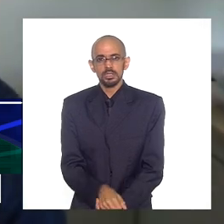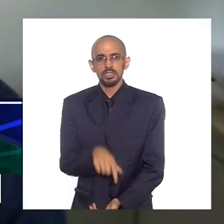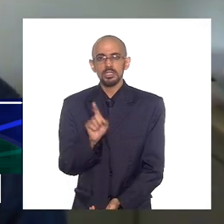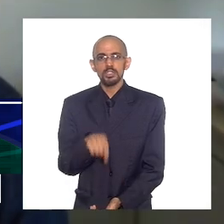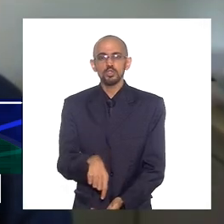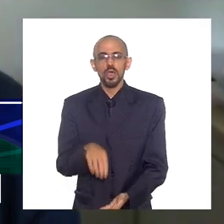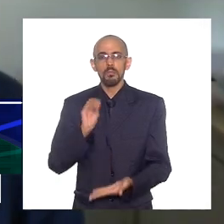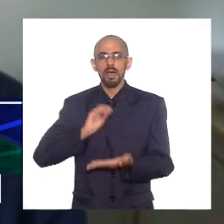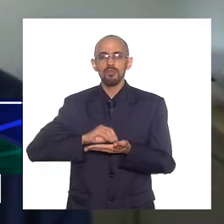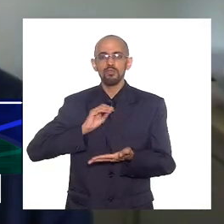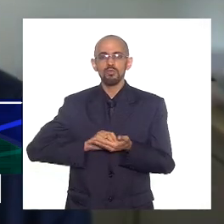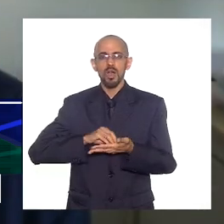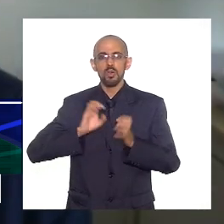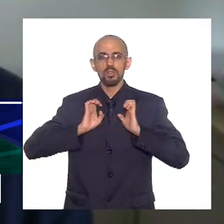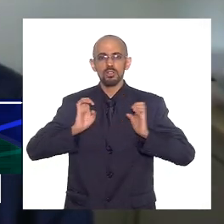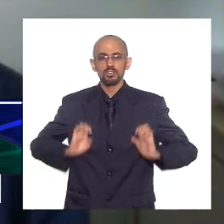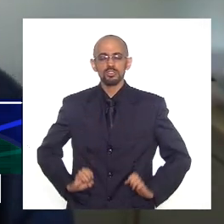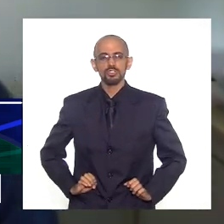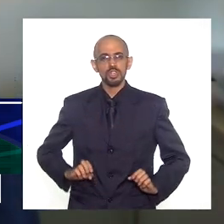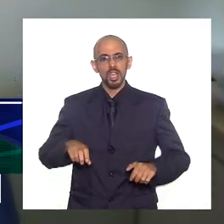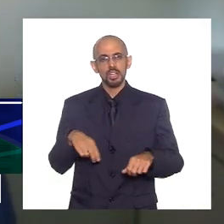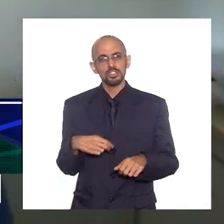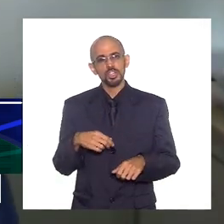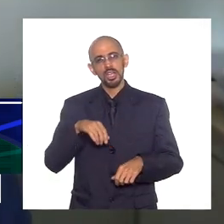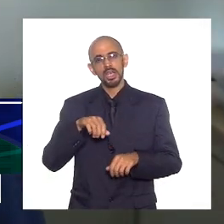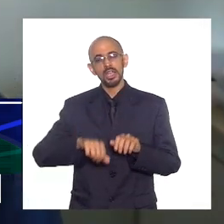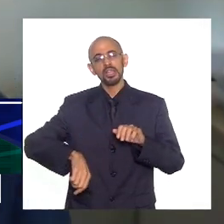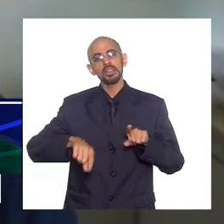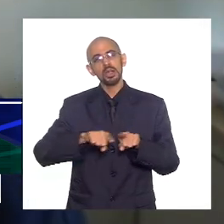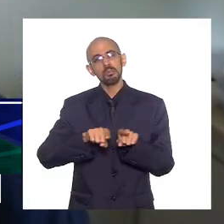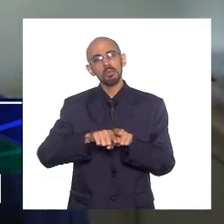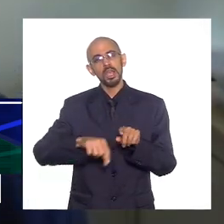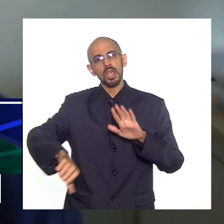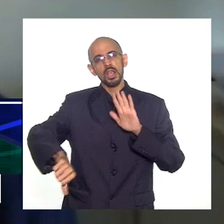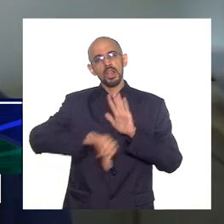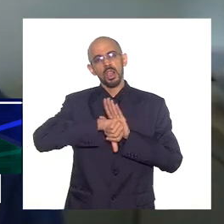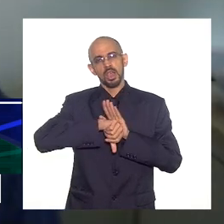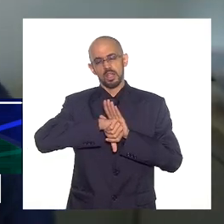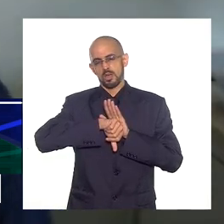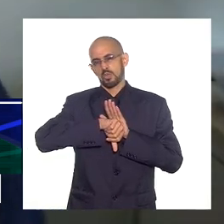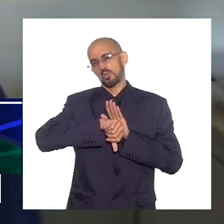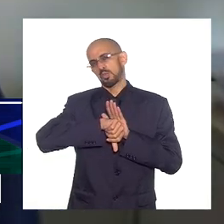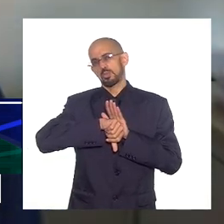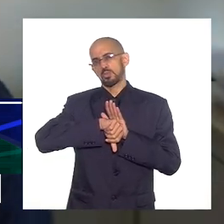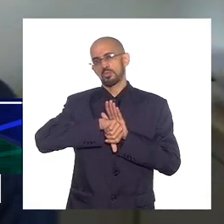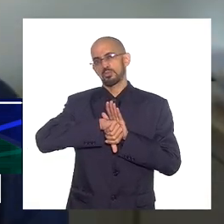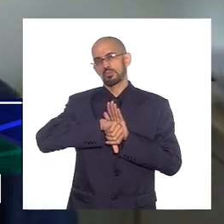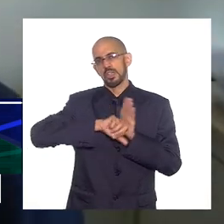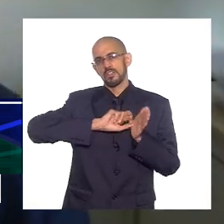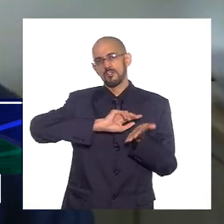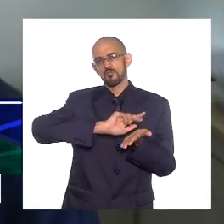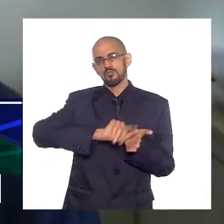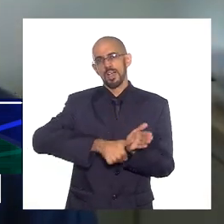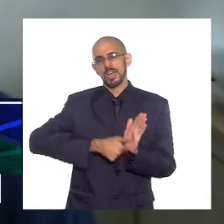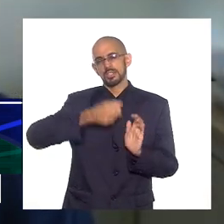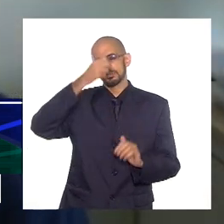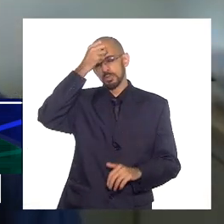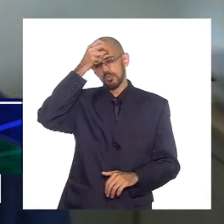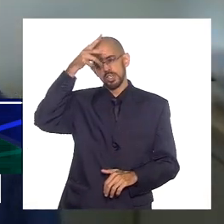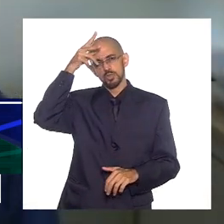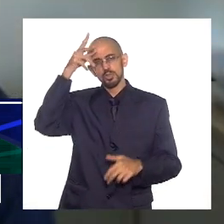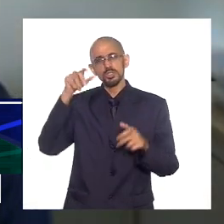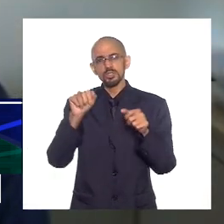imoral e ilegal, ou ilegal e imoral. Mas diversas prefeituras estão